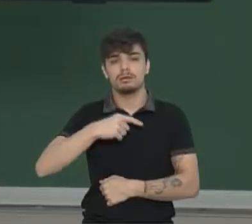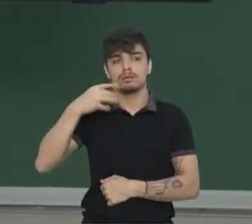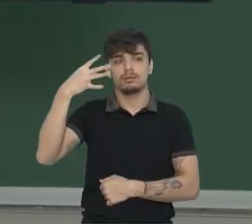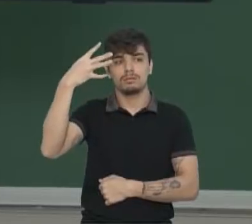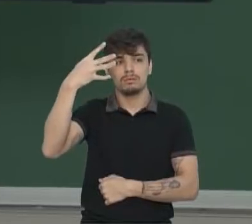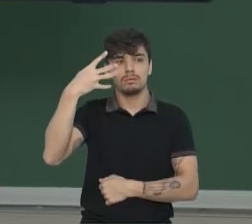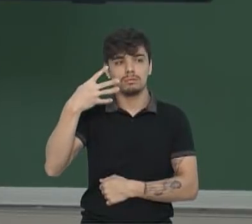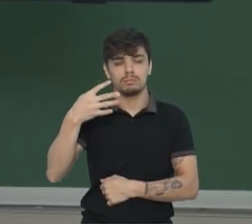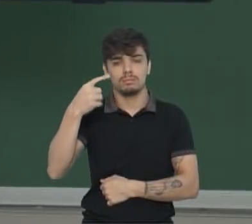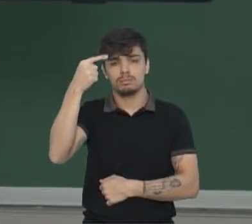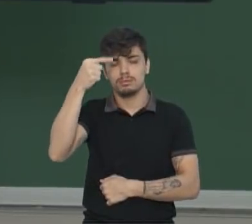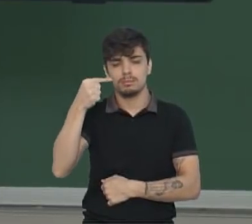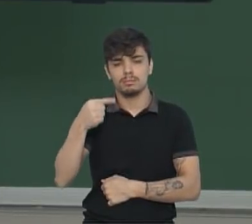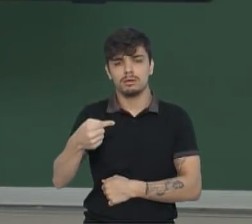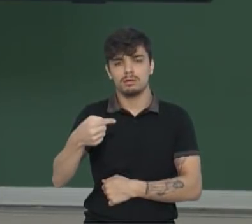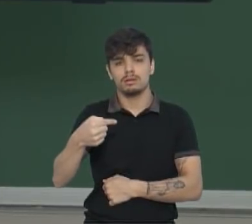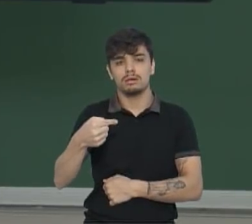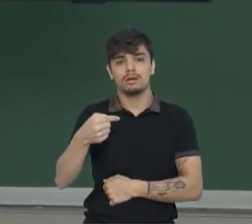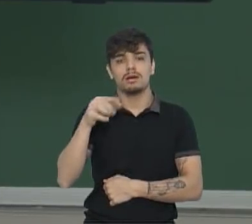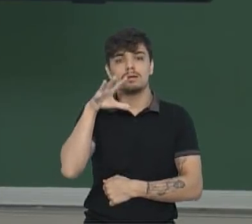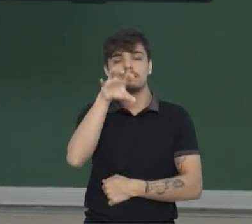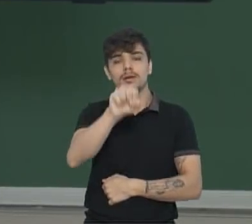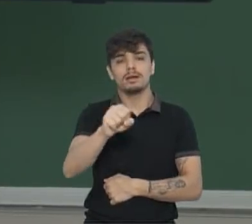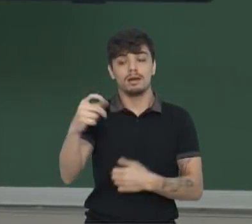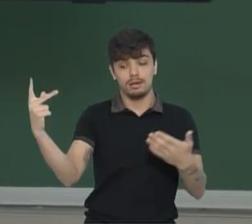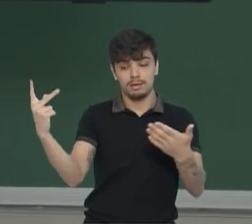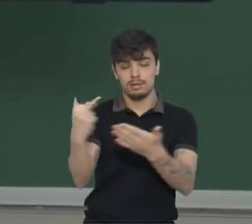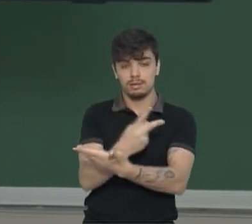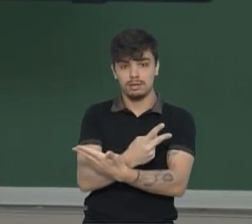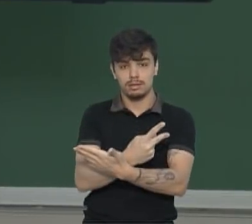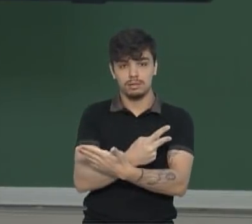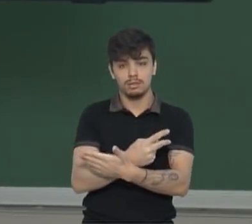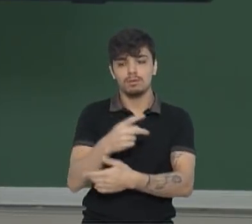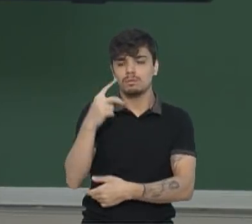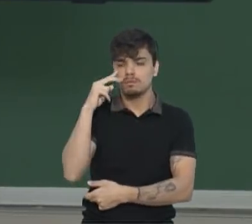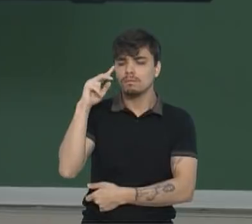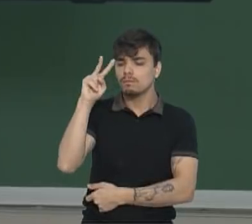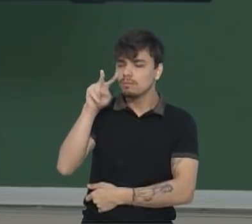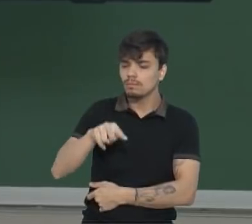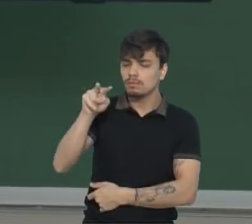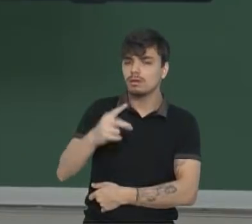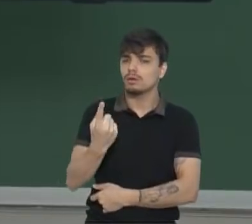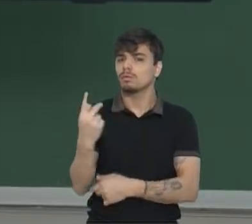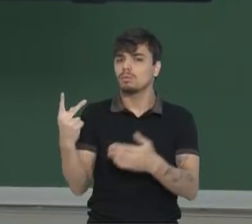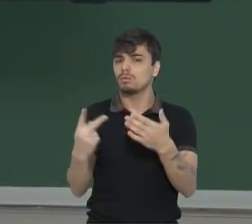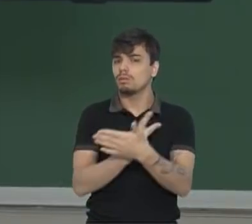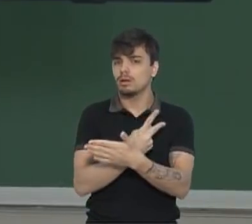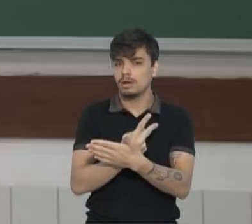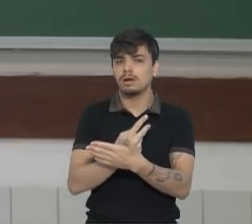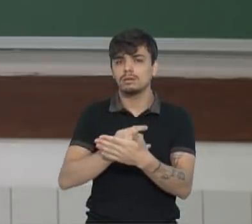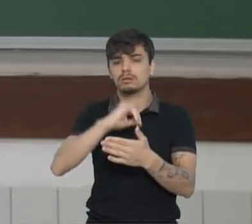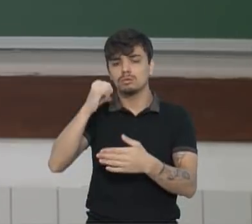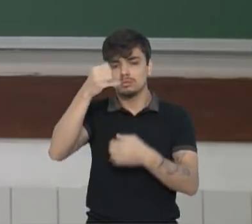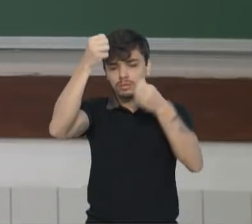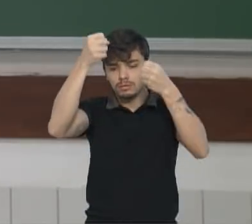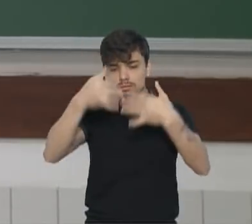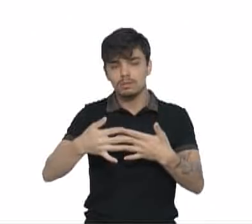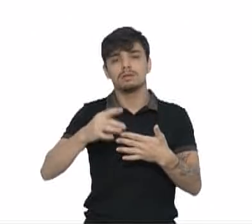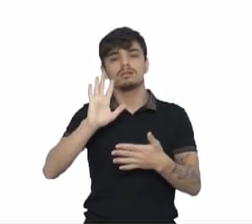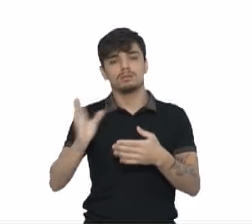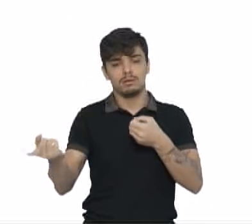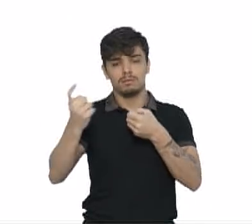sentenças, vocês têm que buscar a incorreta. Então, verifiquem qual é a incorreta, justifiquem e a gente já volta na sequência com a correção.